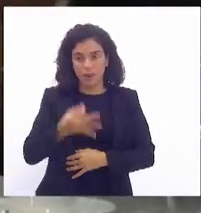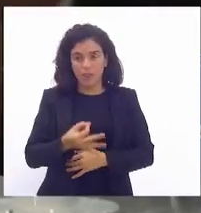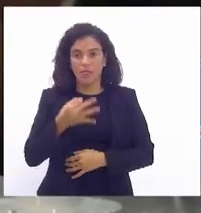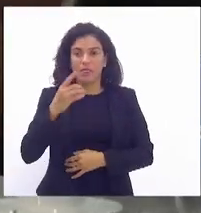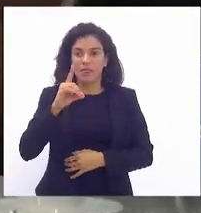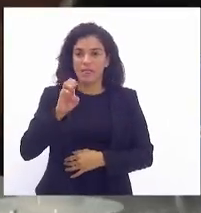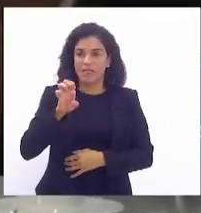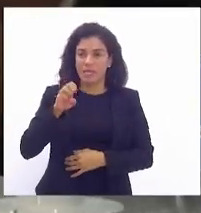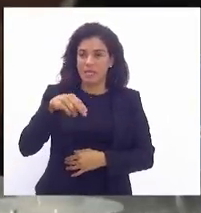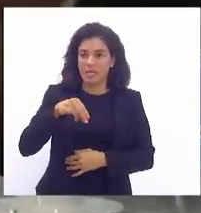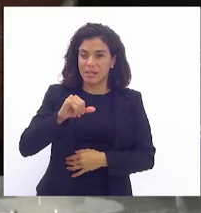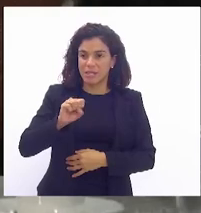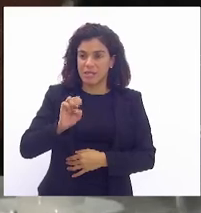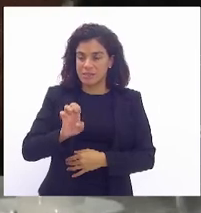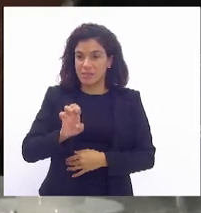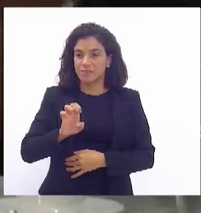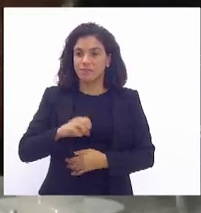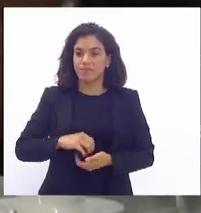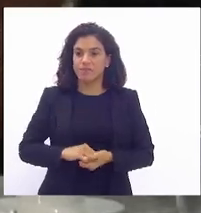Denise,